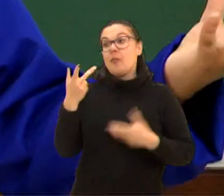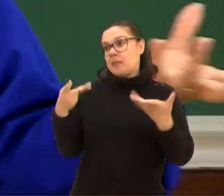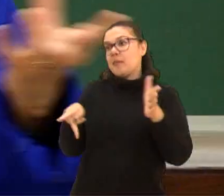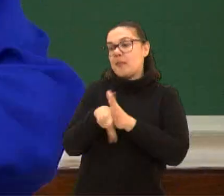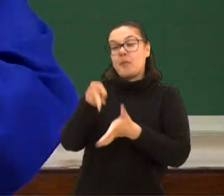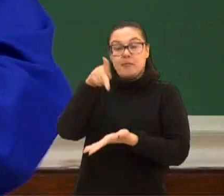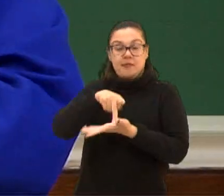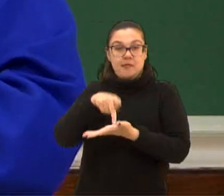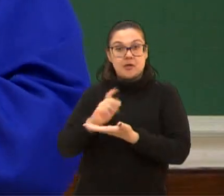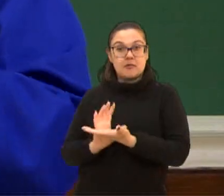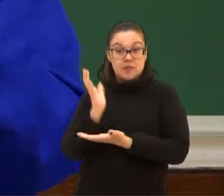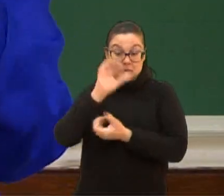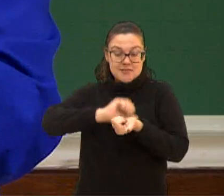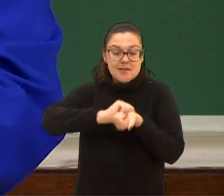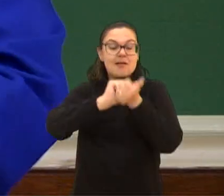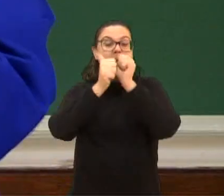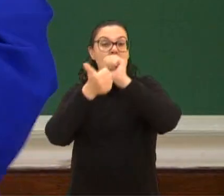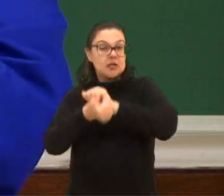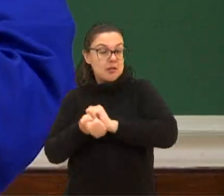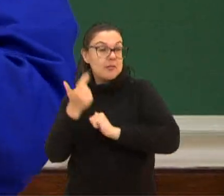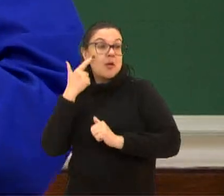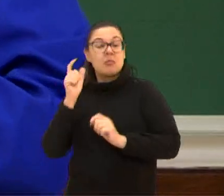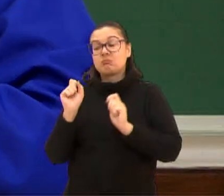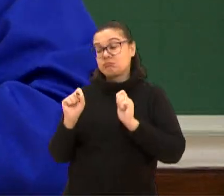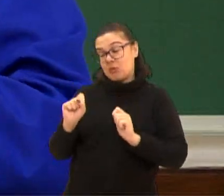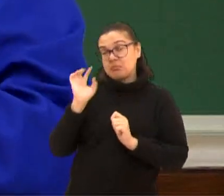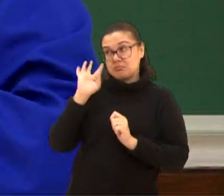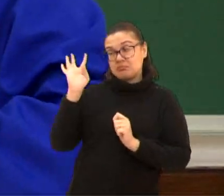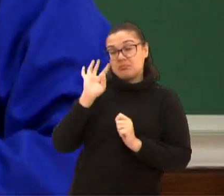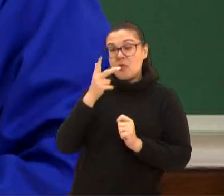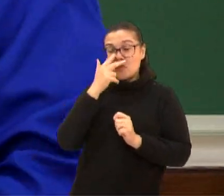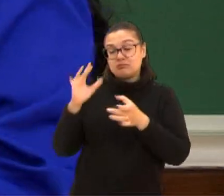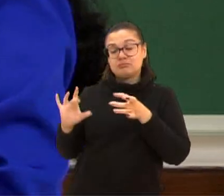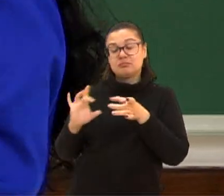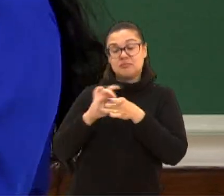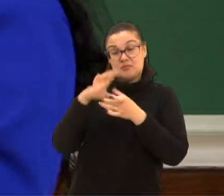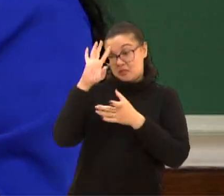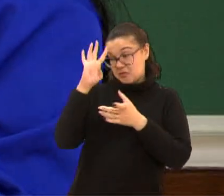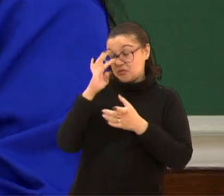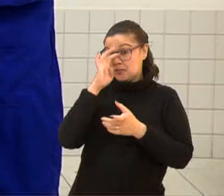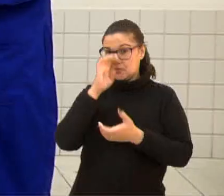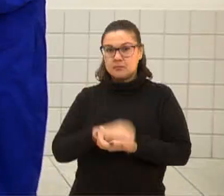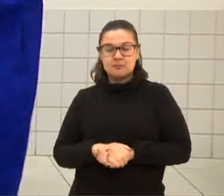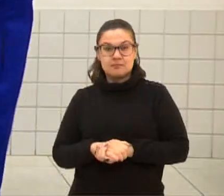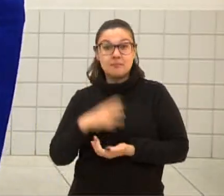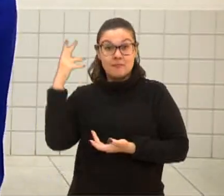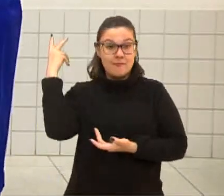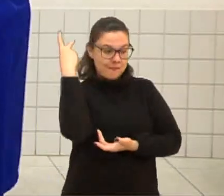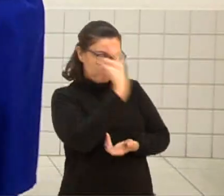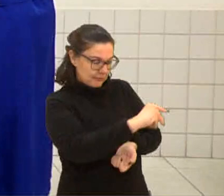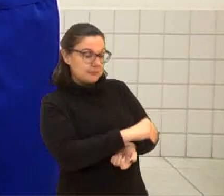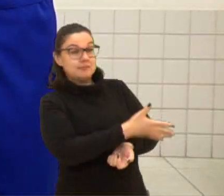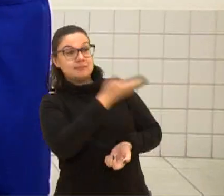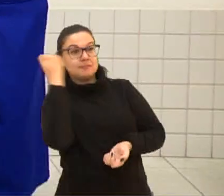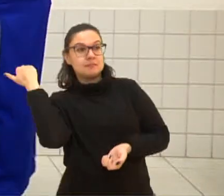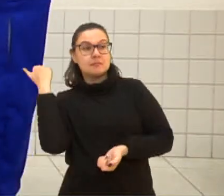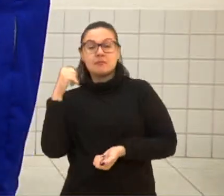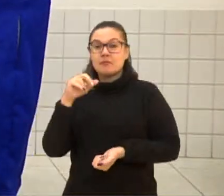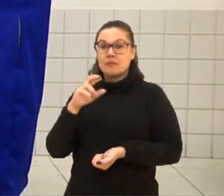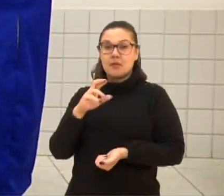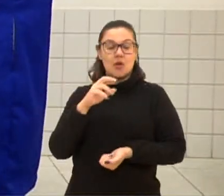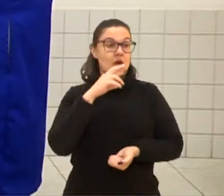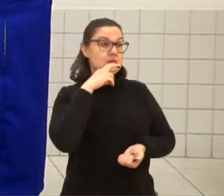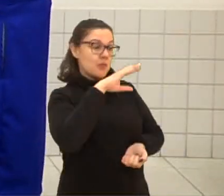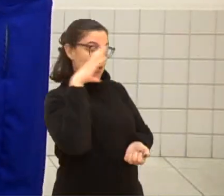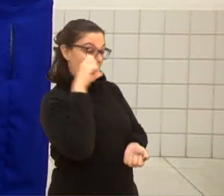existe na realidade. Você transforma, você pega um som que pode trazer esse imaginário, né? Vamos correr? Vamos. Tá. Vamos responder ao Cris.